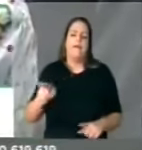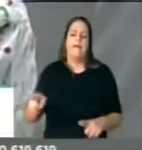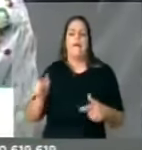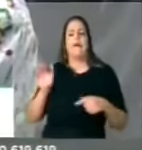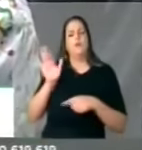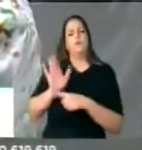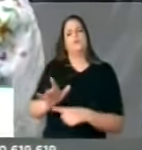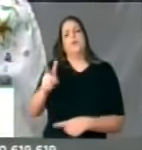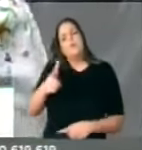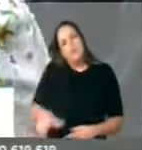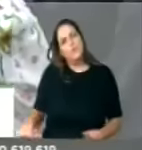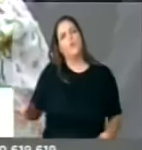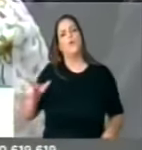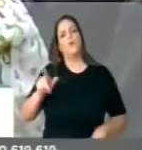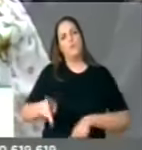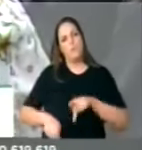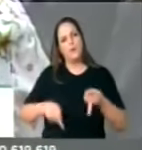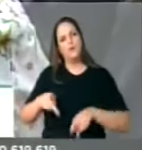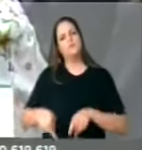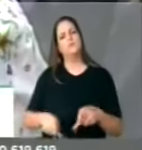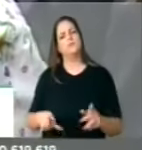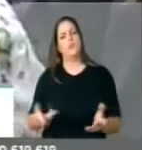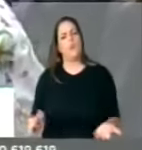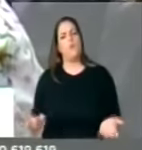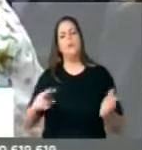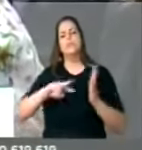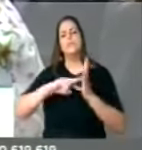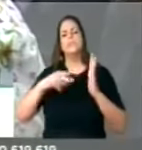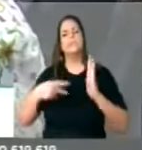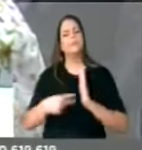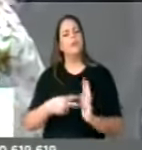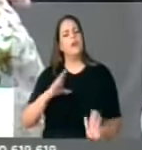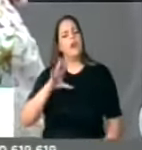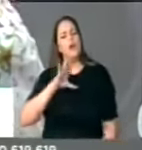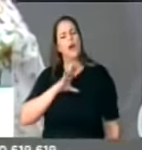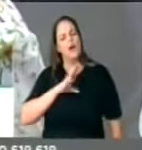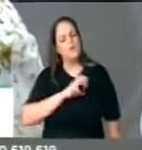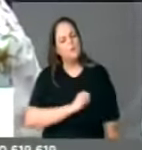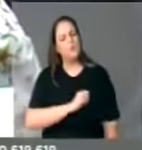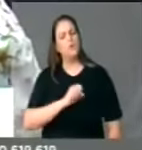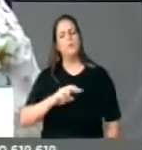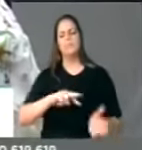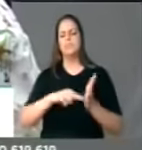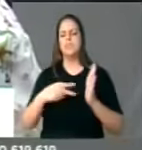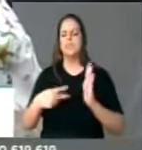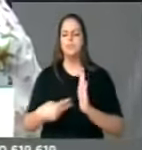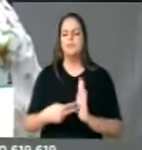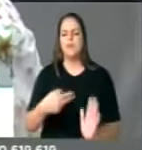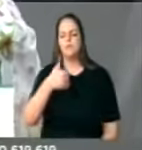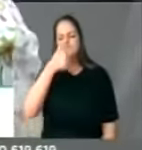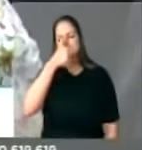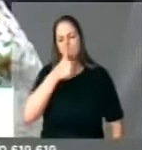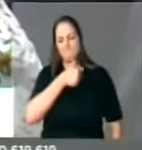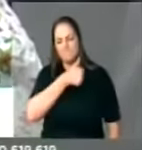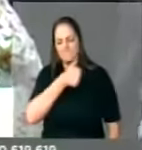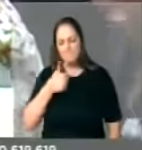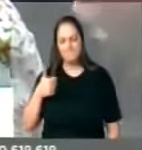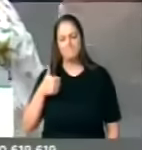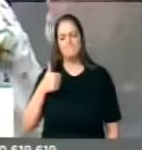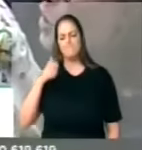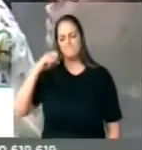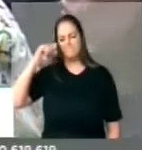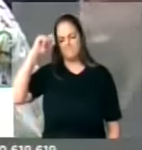boa ação. Num símbolo de amor, um símbolo de perseverança, um